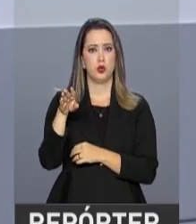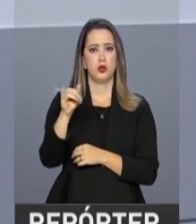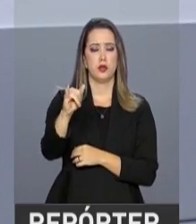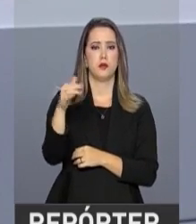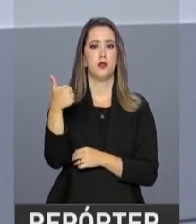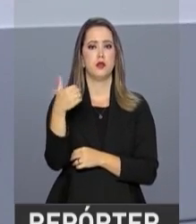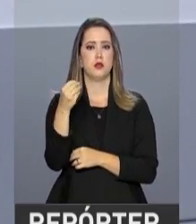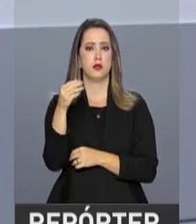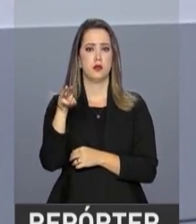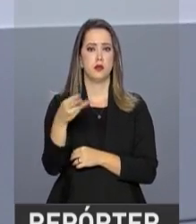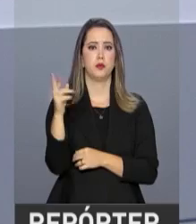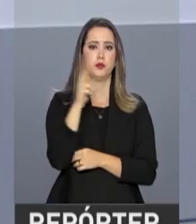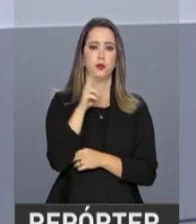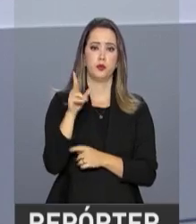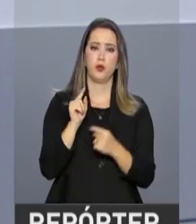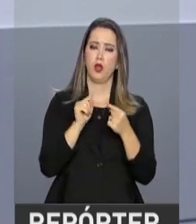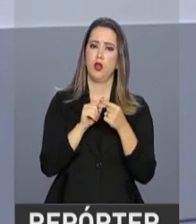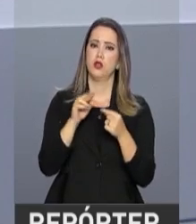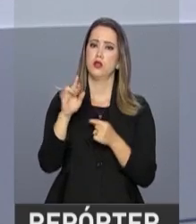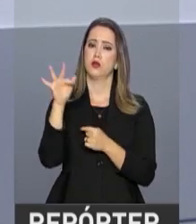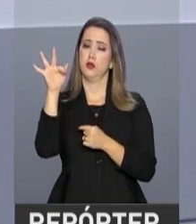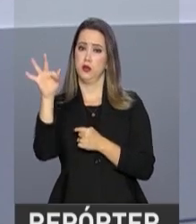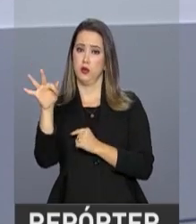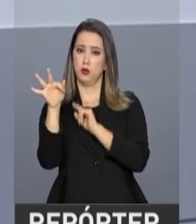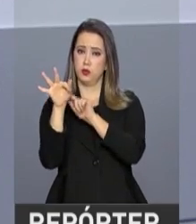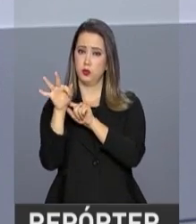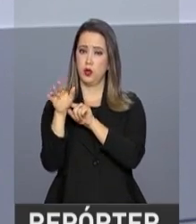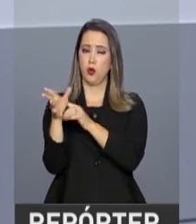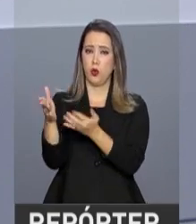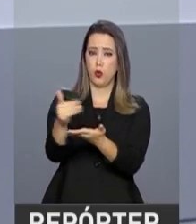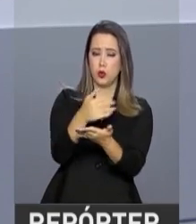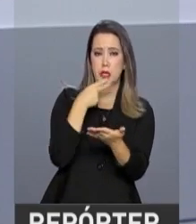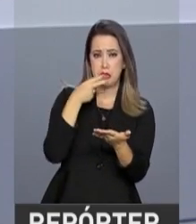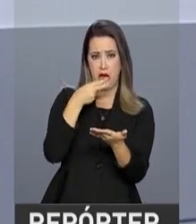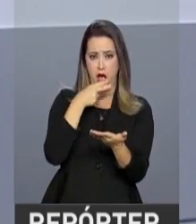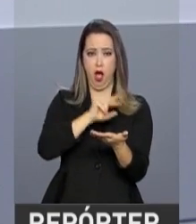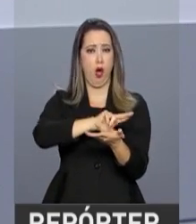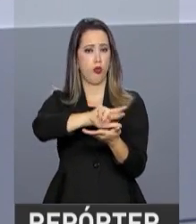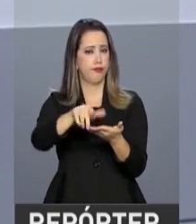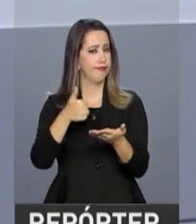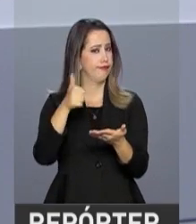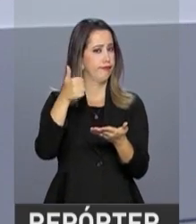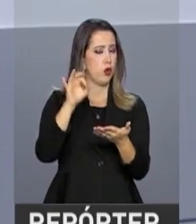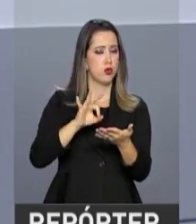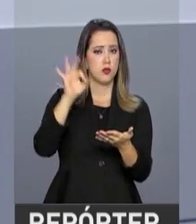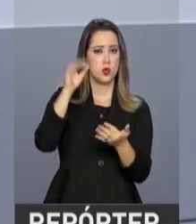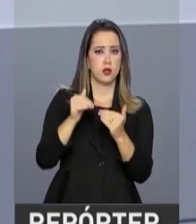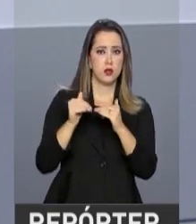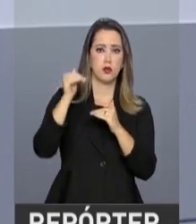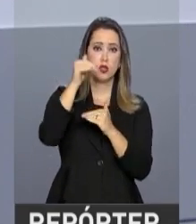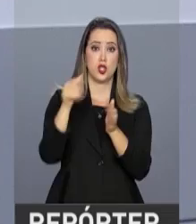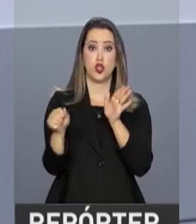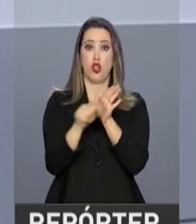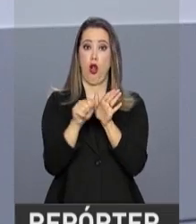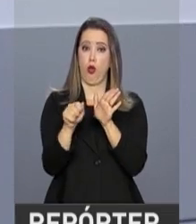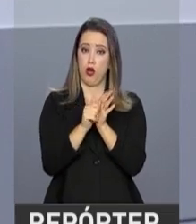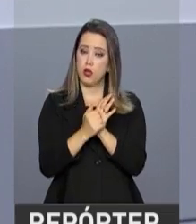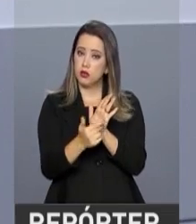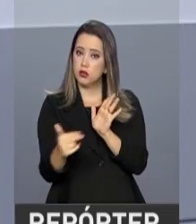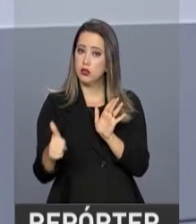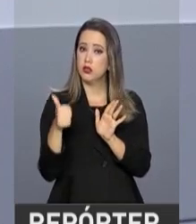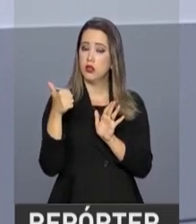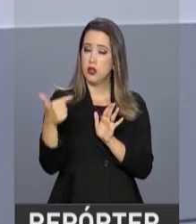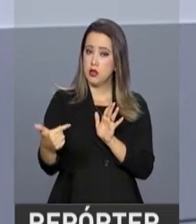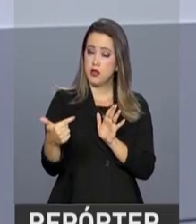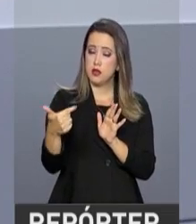milhões de reais de acordo com a receita as apreensões de cigarros cresceram mais de 11 por cento e as de drogas cerca de